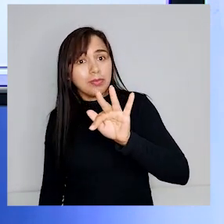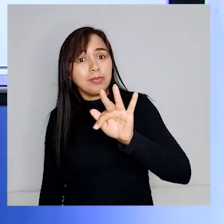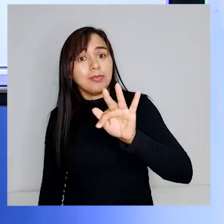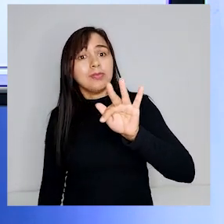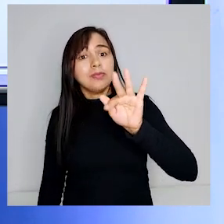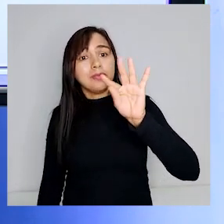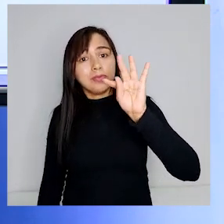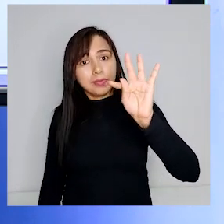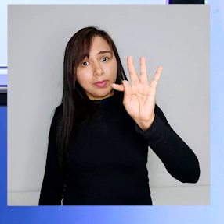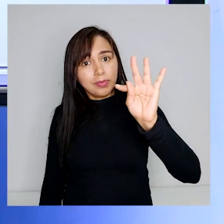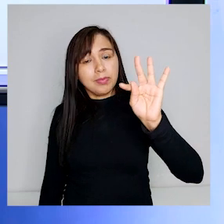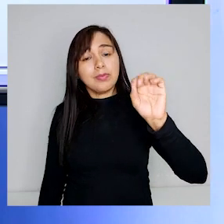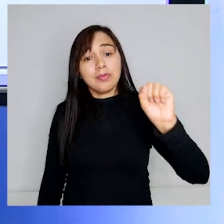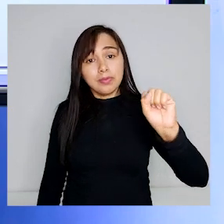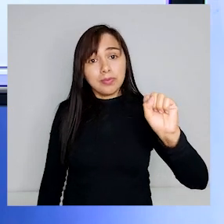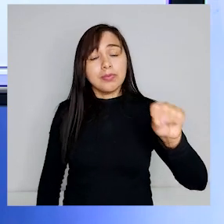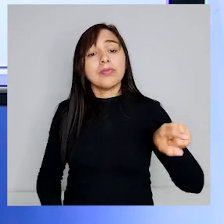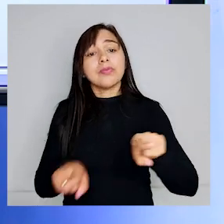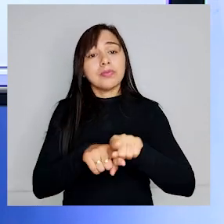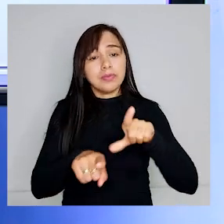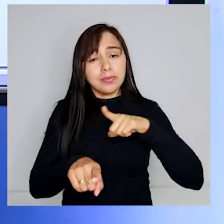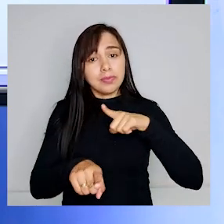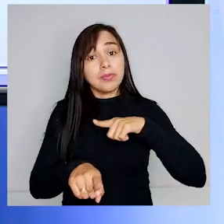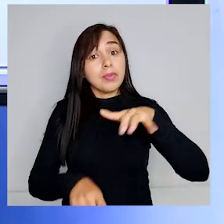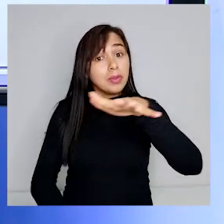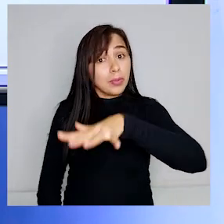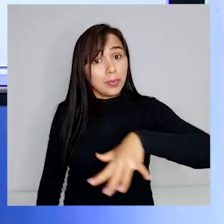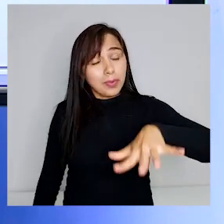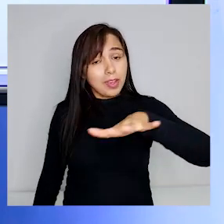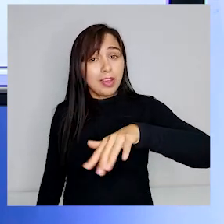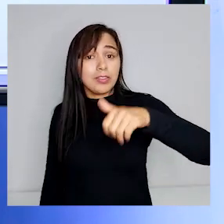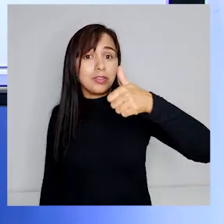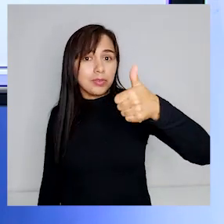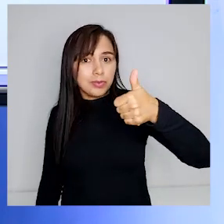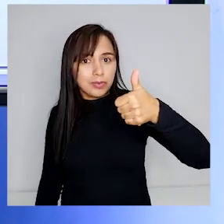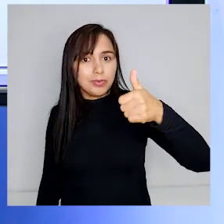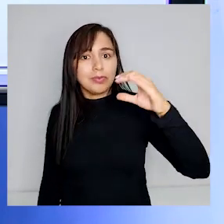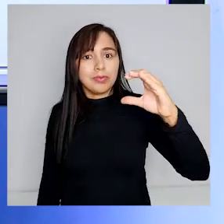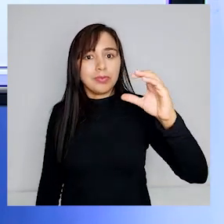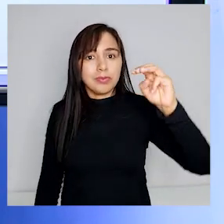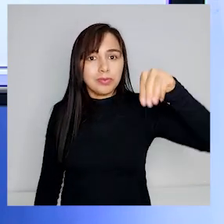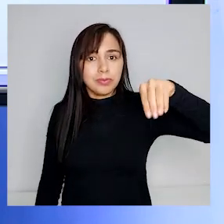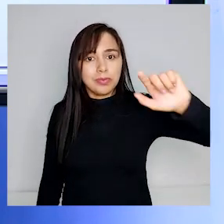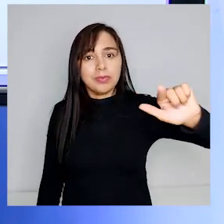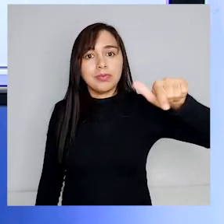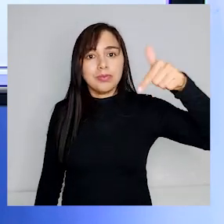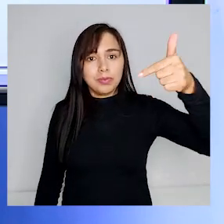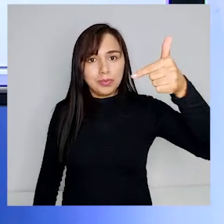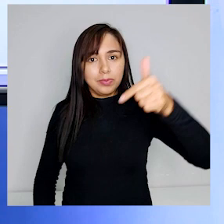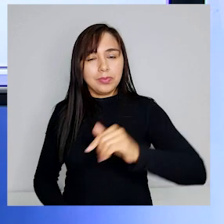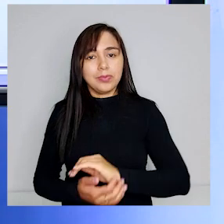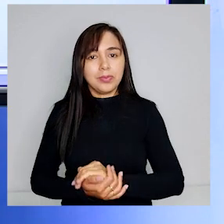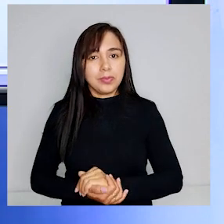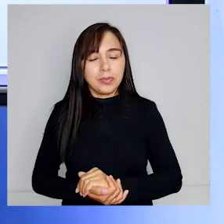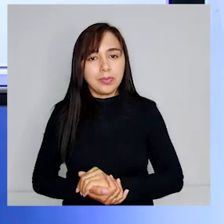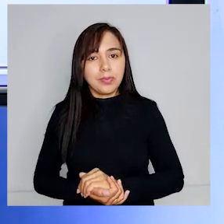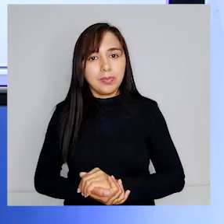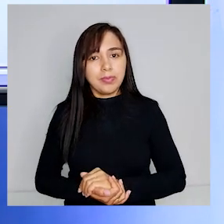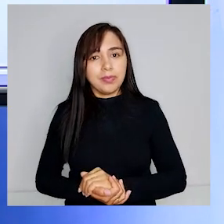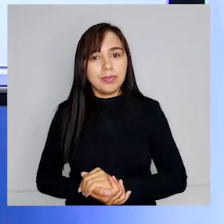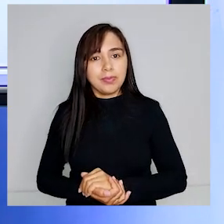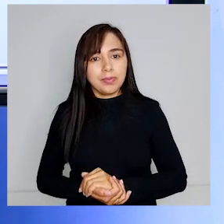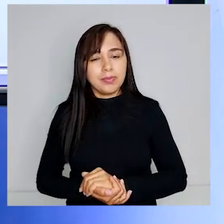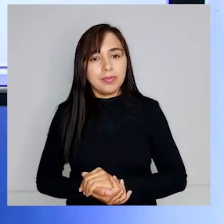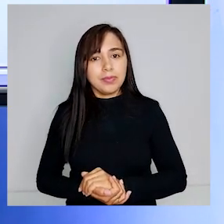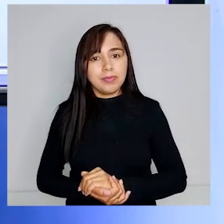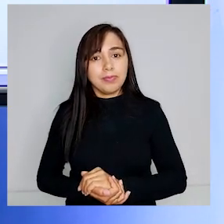FTS possui também uma área de 1 centímetro quadrado. A nossa